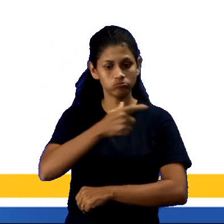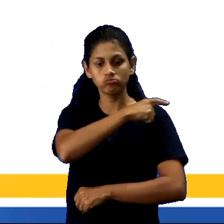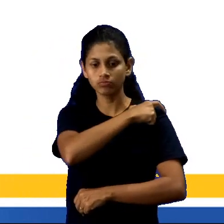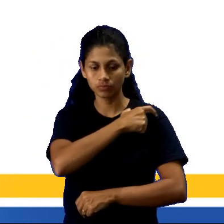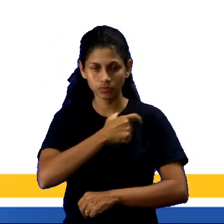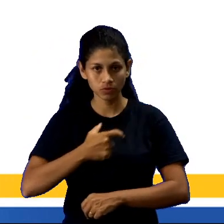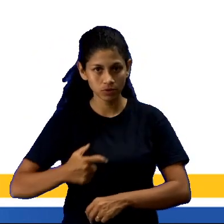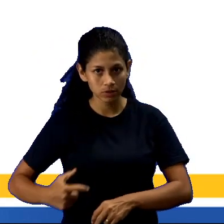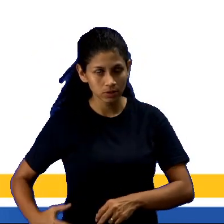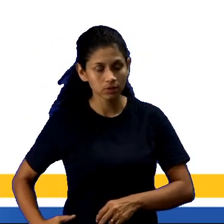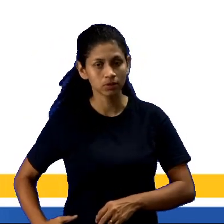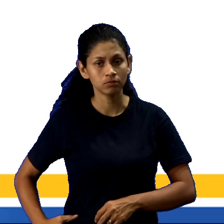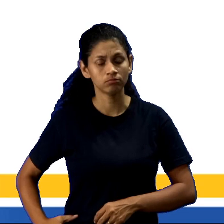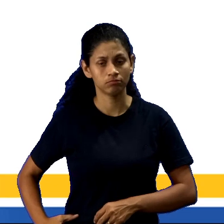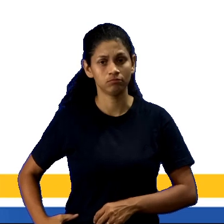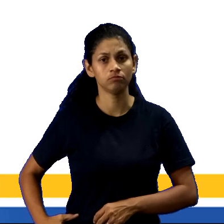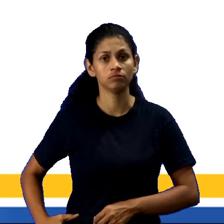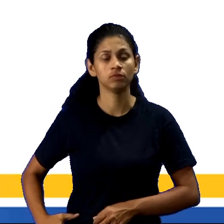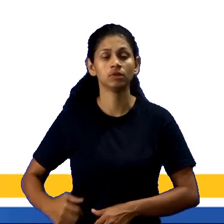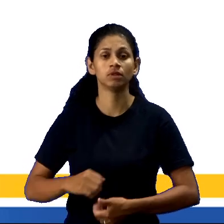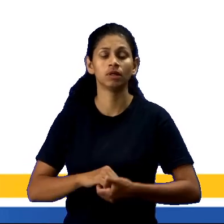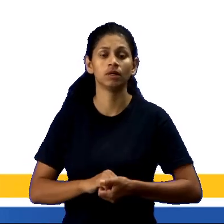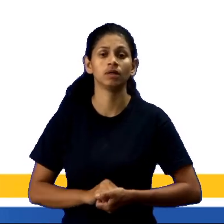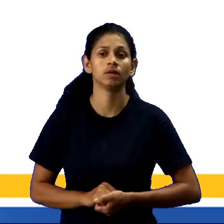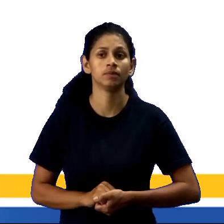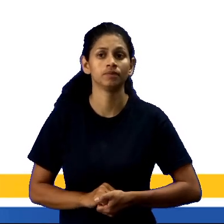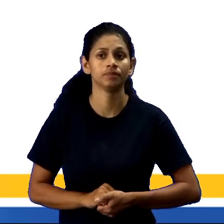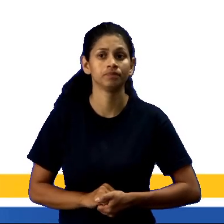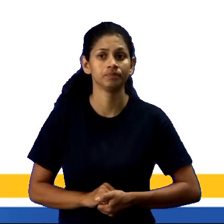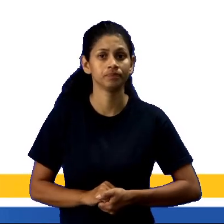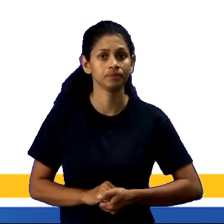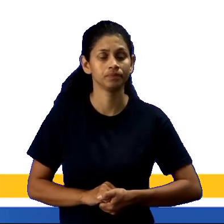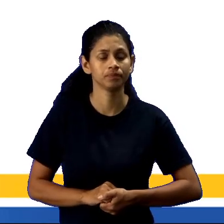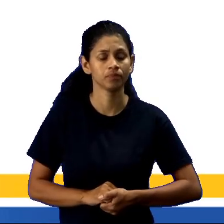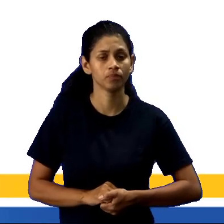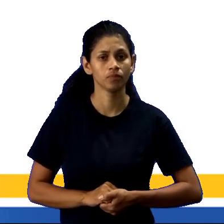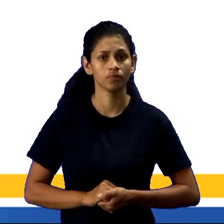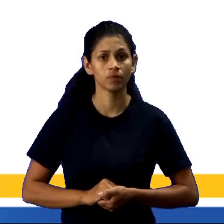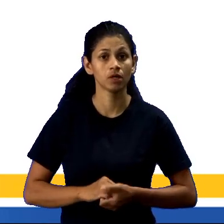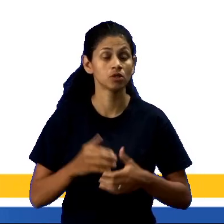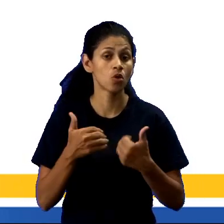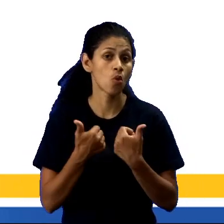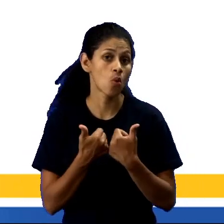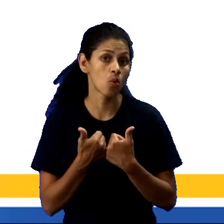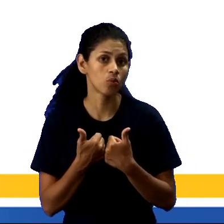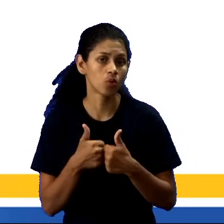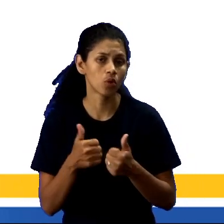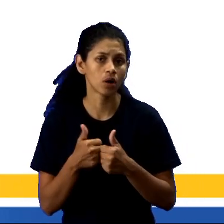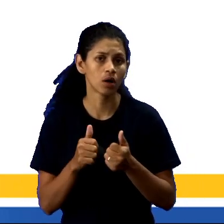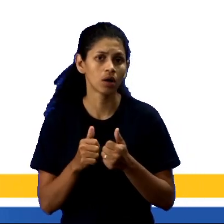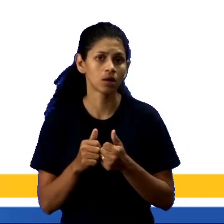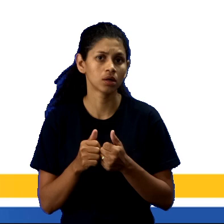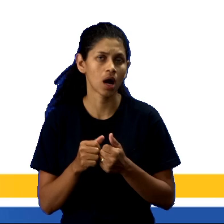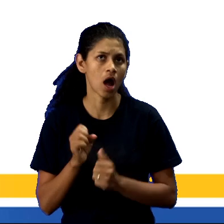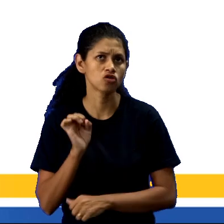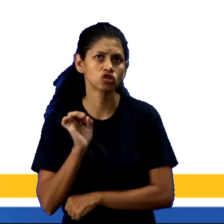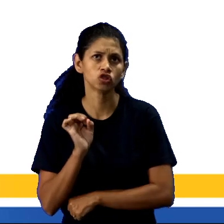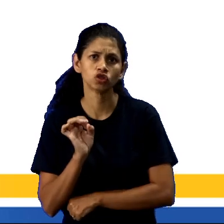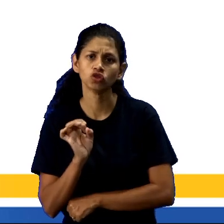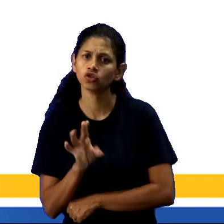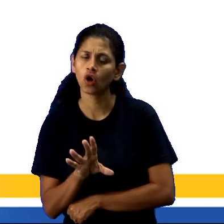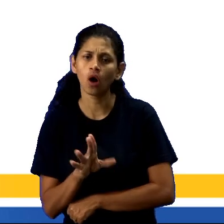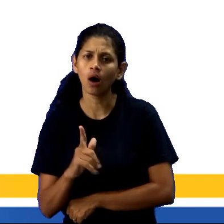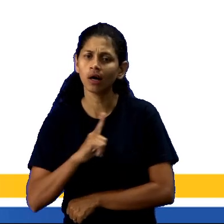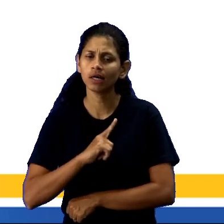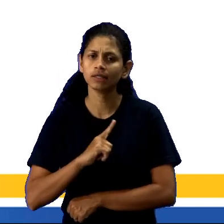mas lógico, com outras ressalvas, é se o automóvel ele tiver somente a cabine da frente. Então, como ela